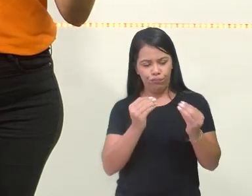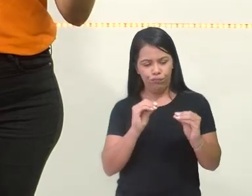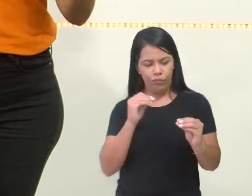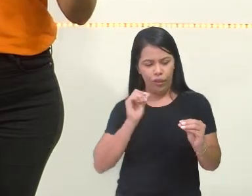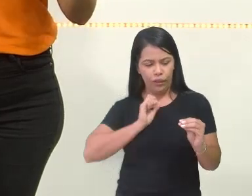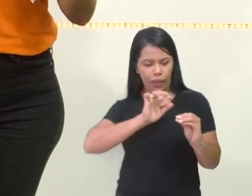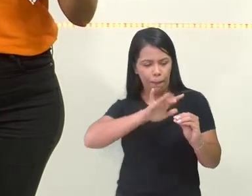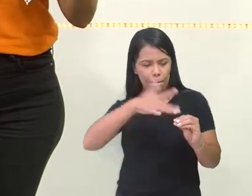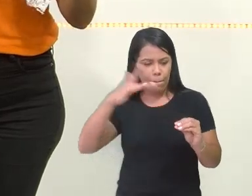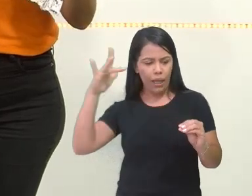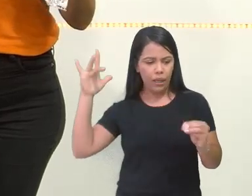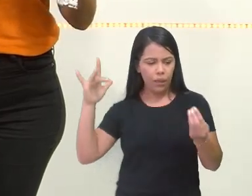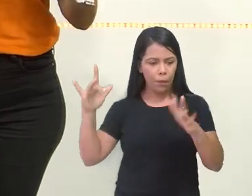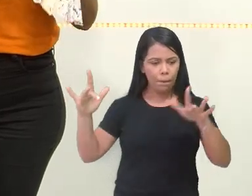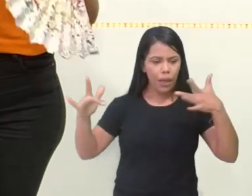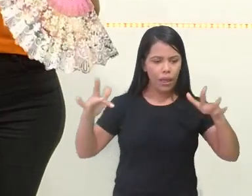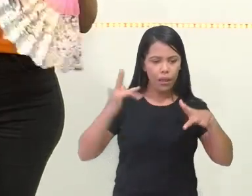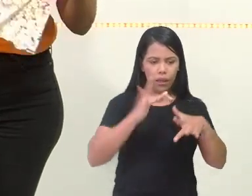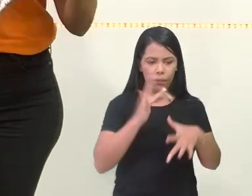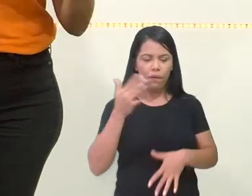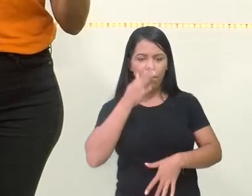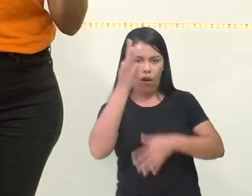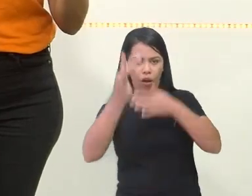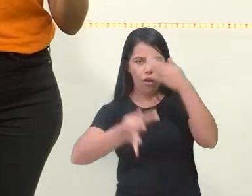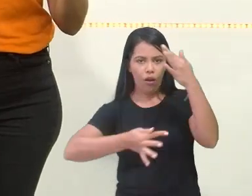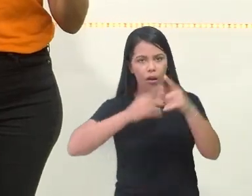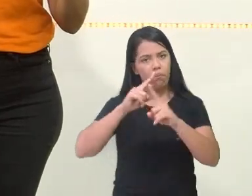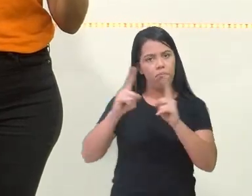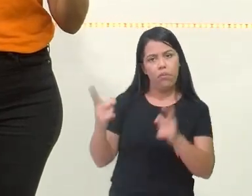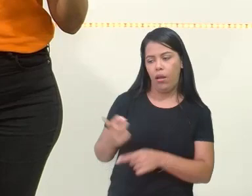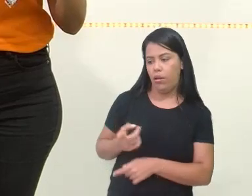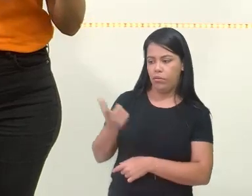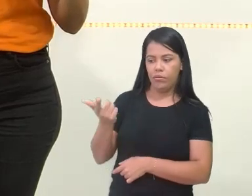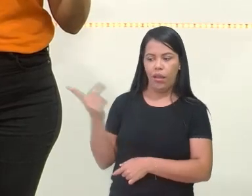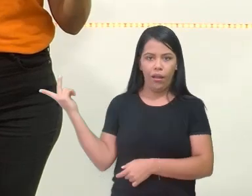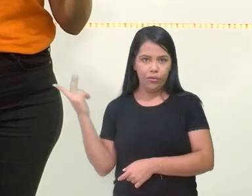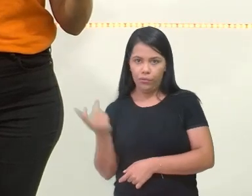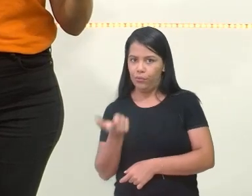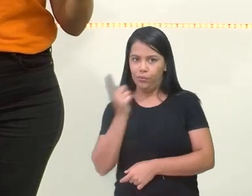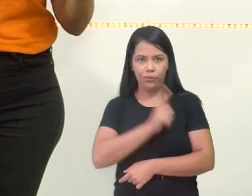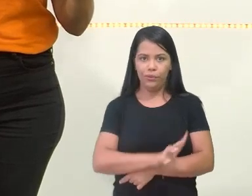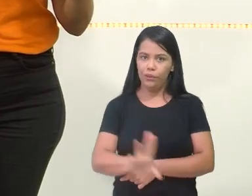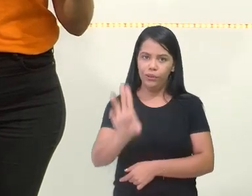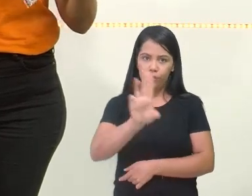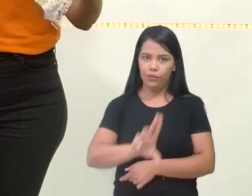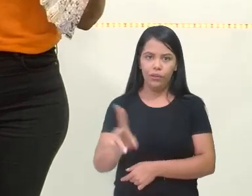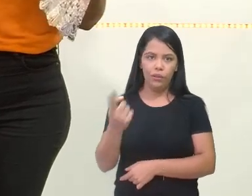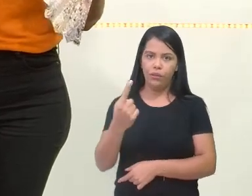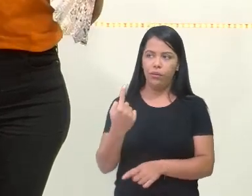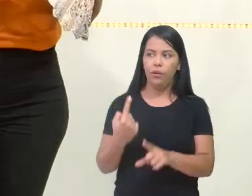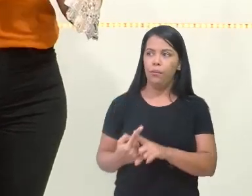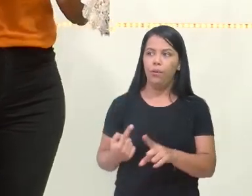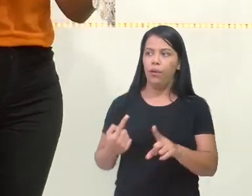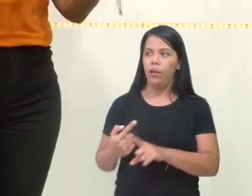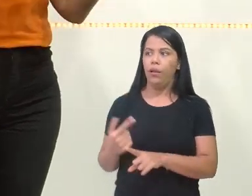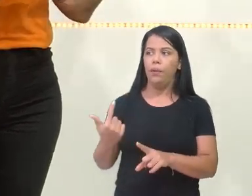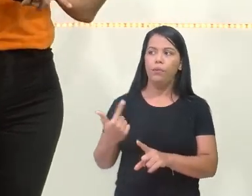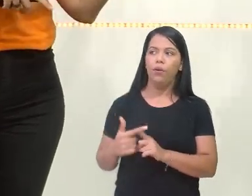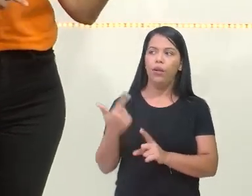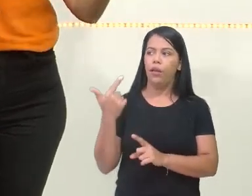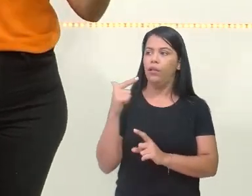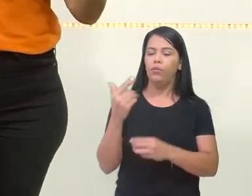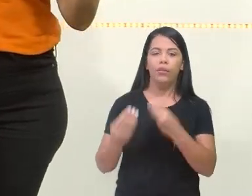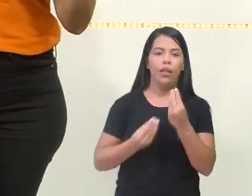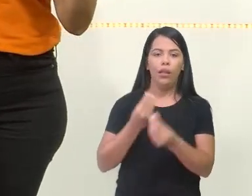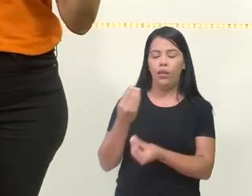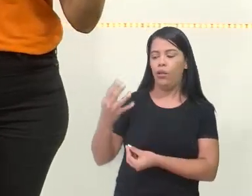uns brilhinhos, tem flores, mas esse aqui já não serviria para as sereias. Por quê? Porque elas não têm como se olhar